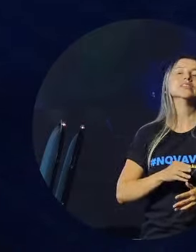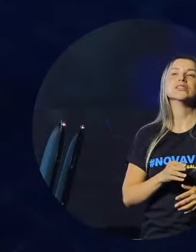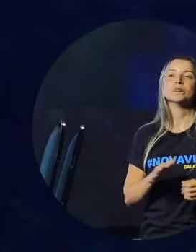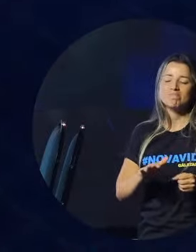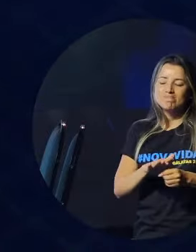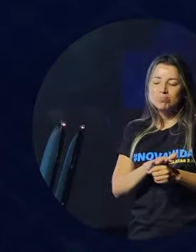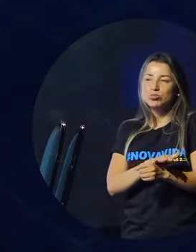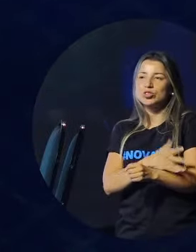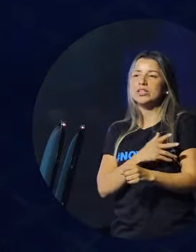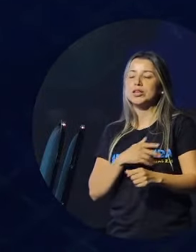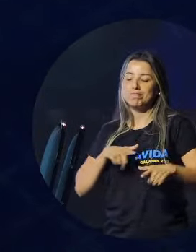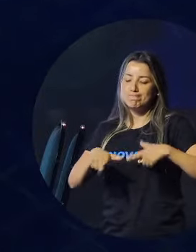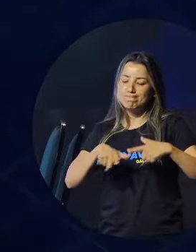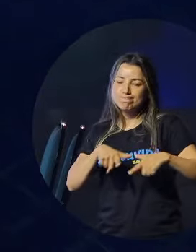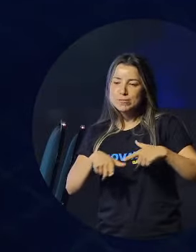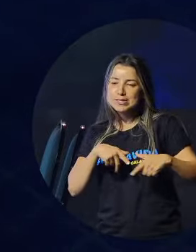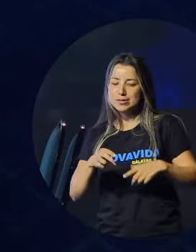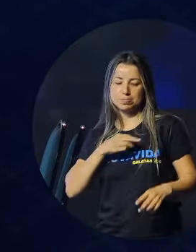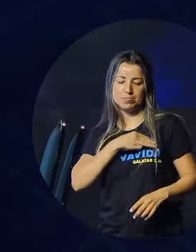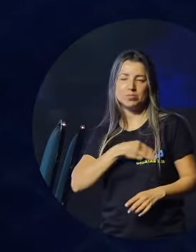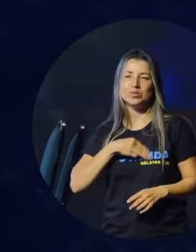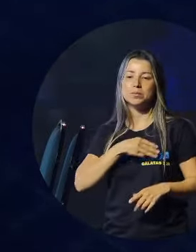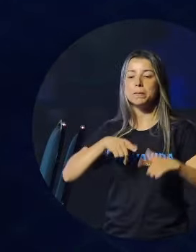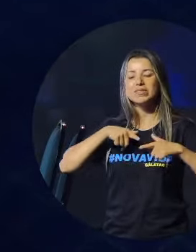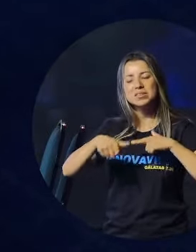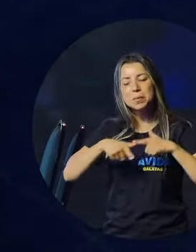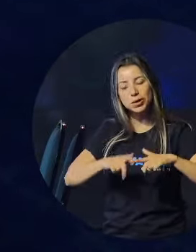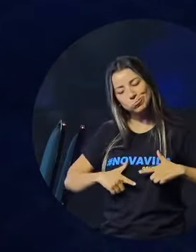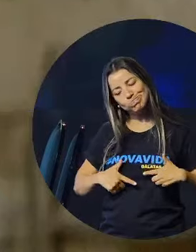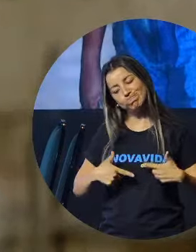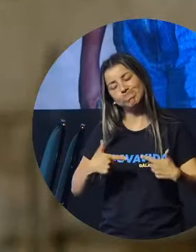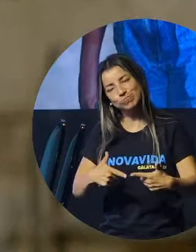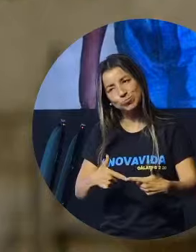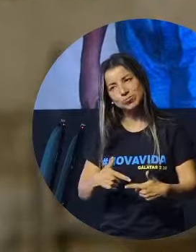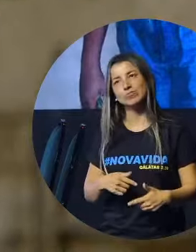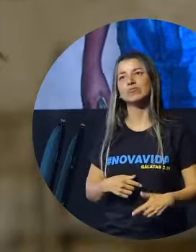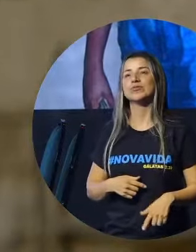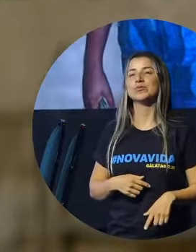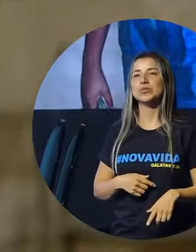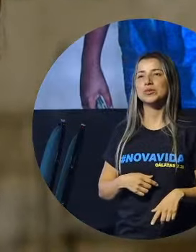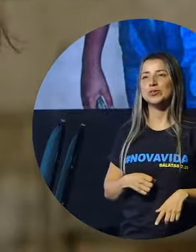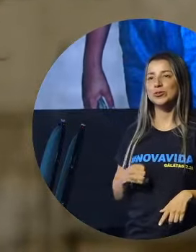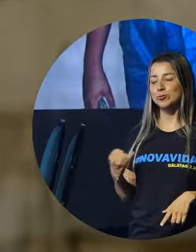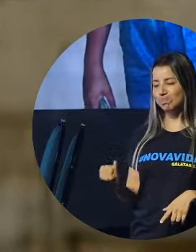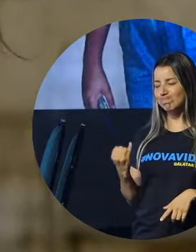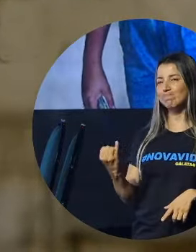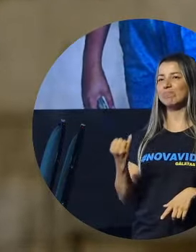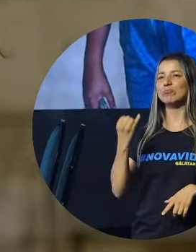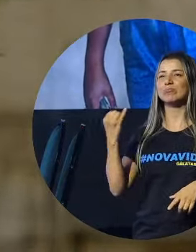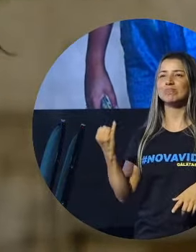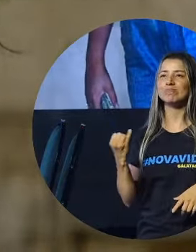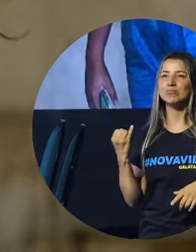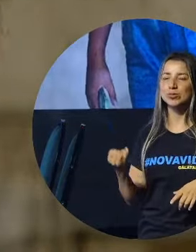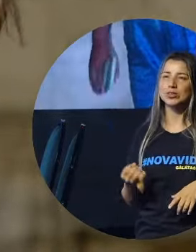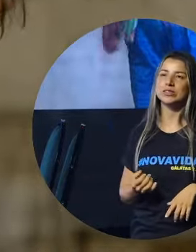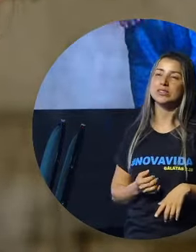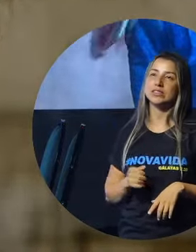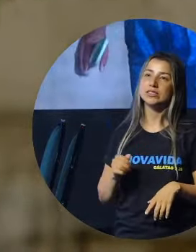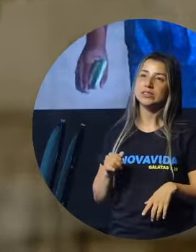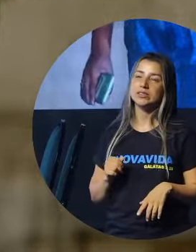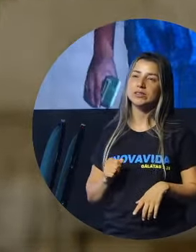tanto trabalho, tanto esforço. Vale a pena, Jennifer? Vale a pena cada investimento realizado.